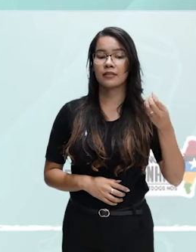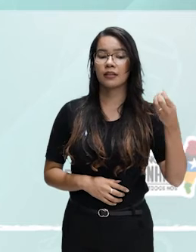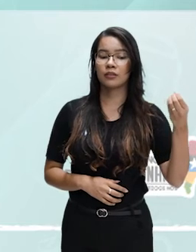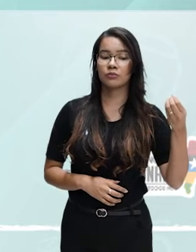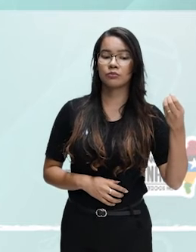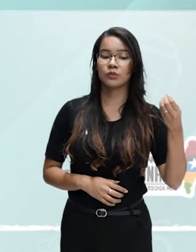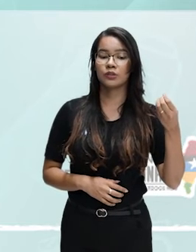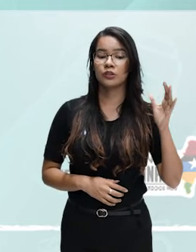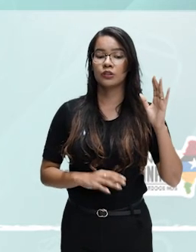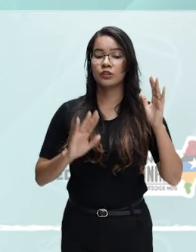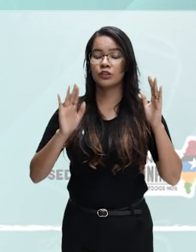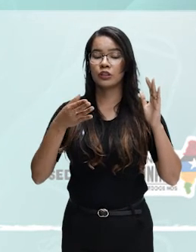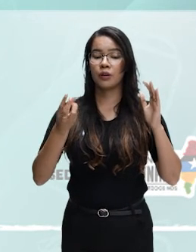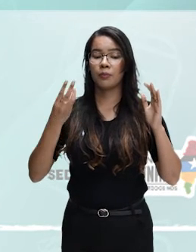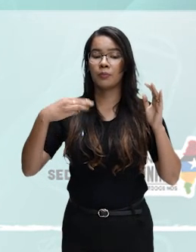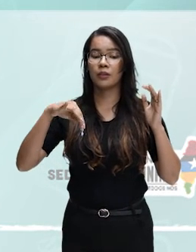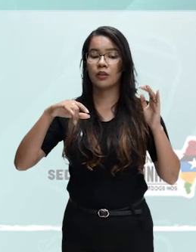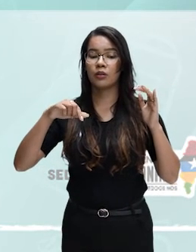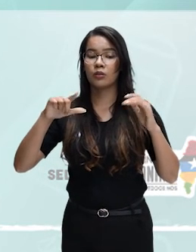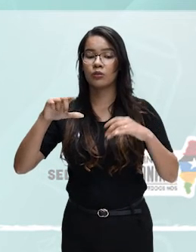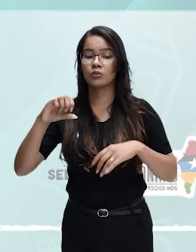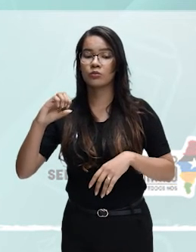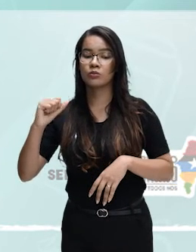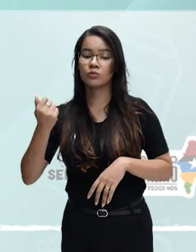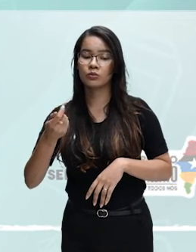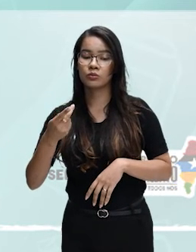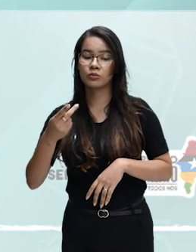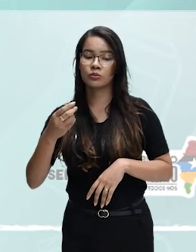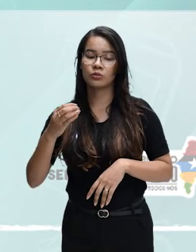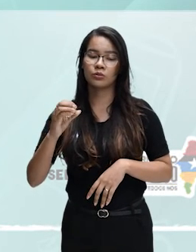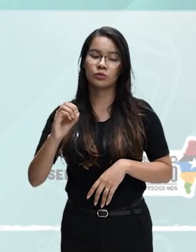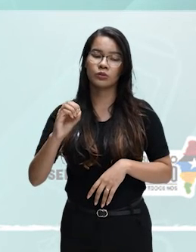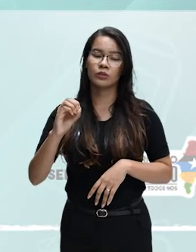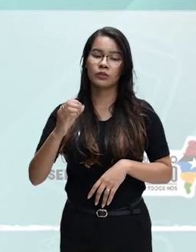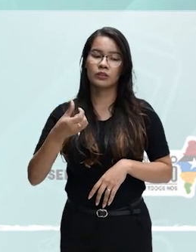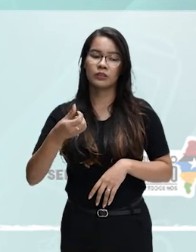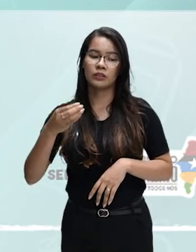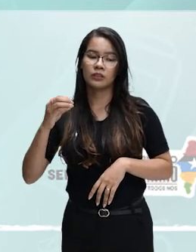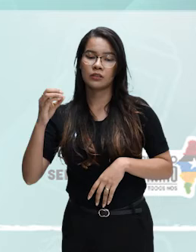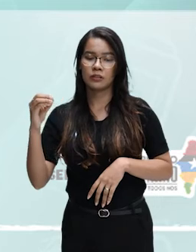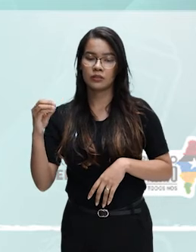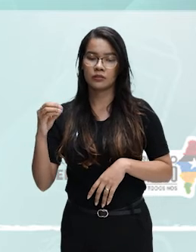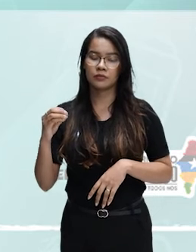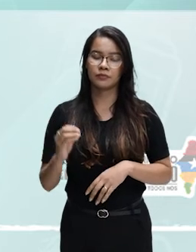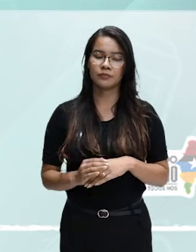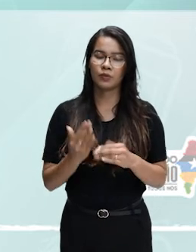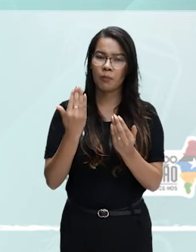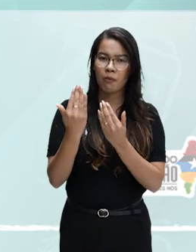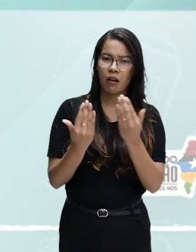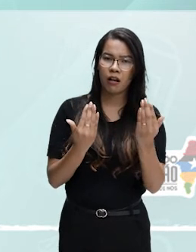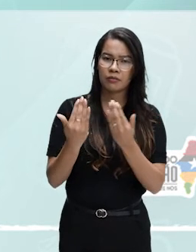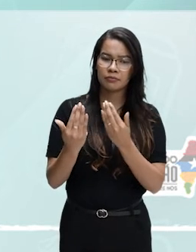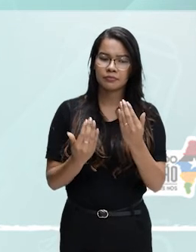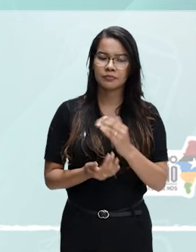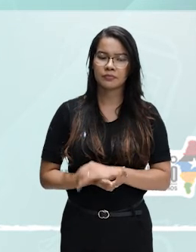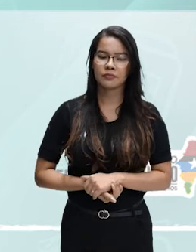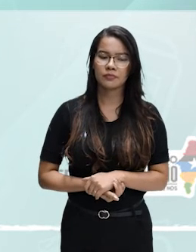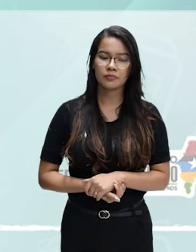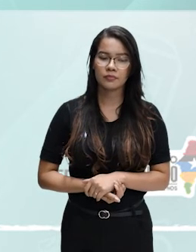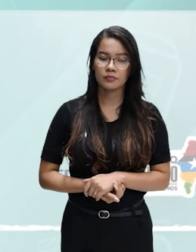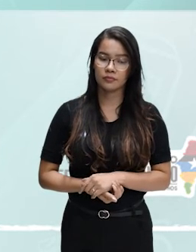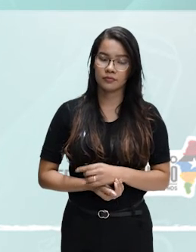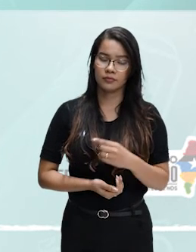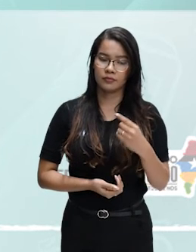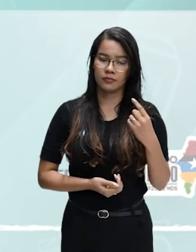gasta 6.600 quilocalorias. Balanço energético da cana positivo, gasta 1